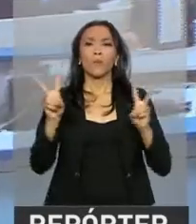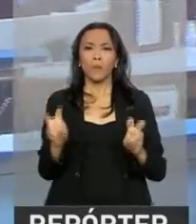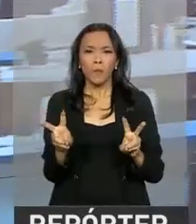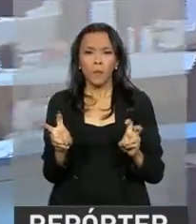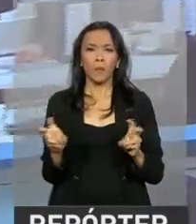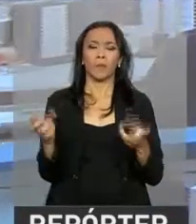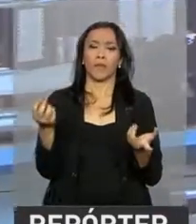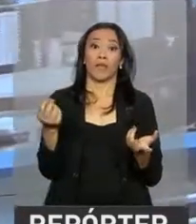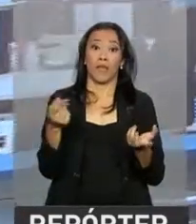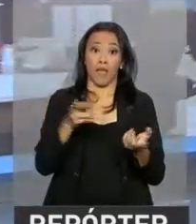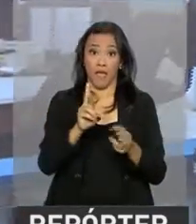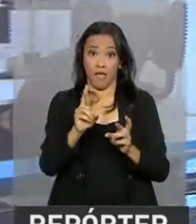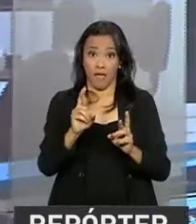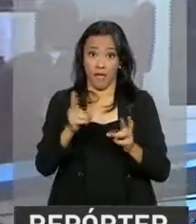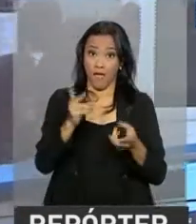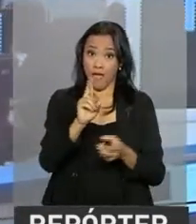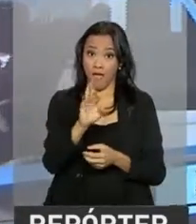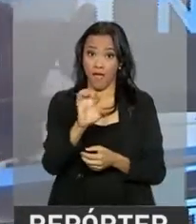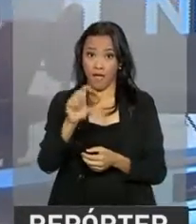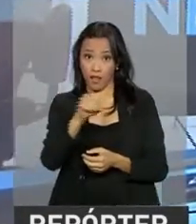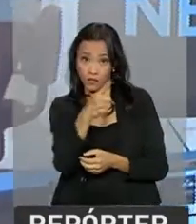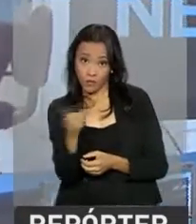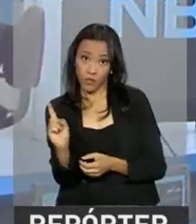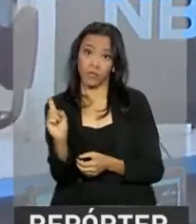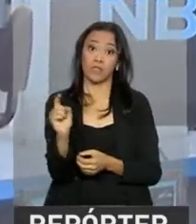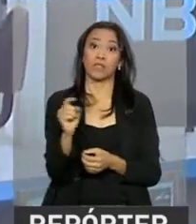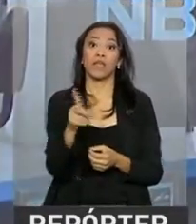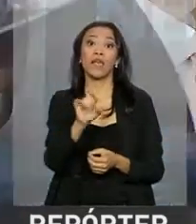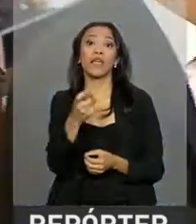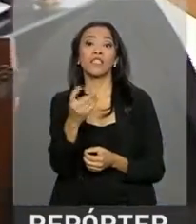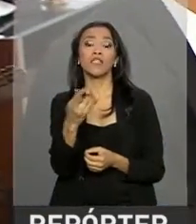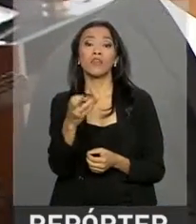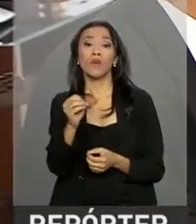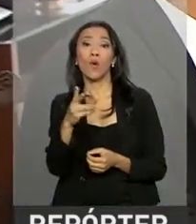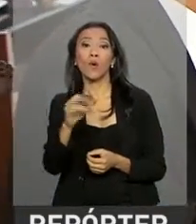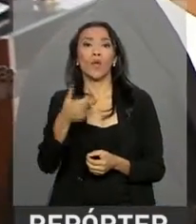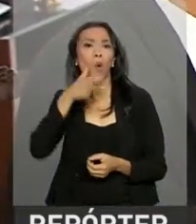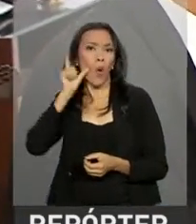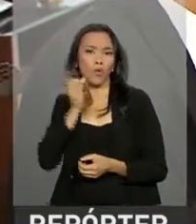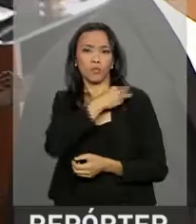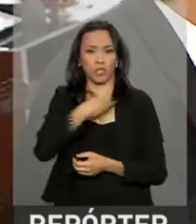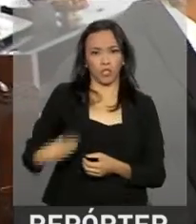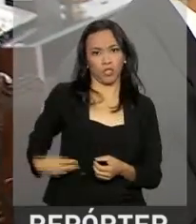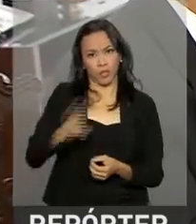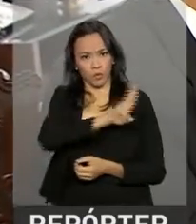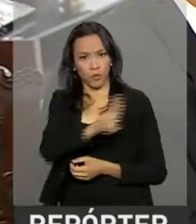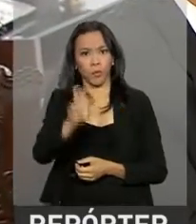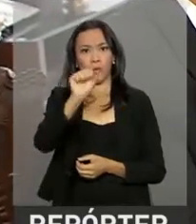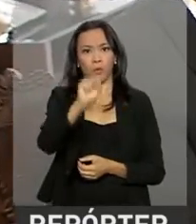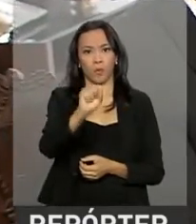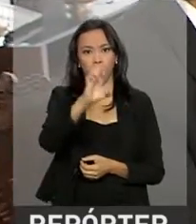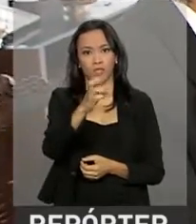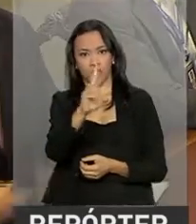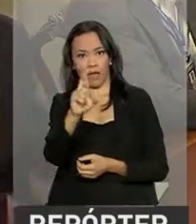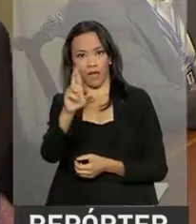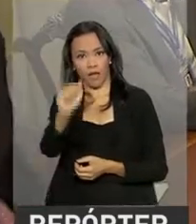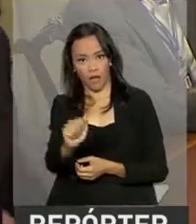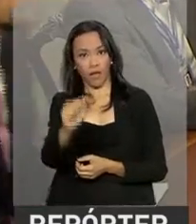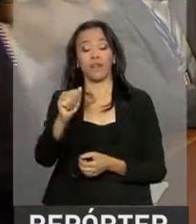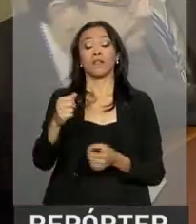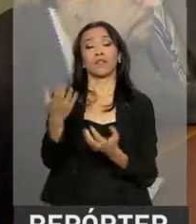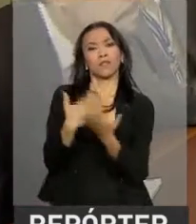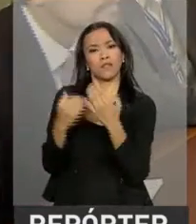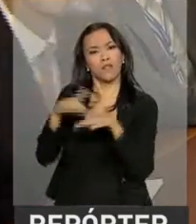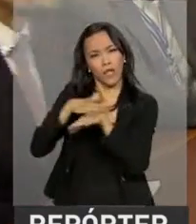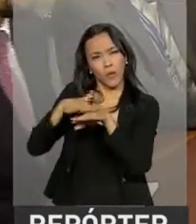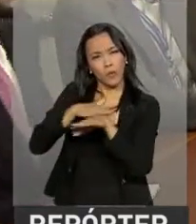Relações Exteriores. O ministro das Relações Exteriores, José Serra, se reuniu ontem com o presidente da Comissão das Relações Exteriores do